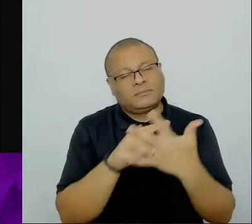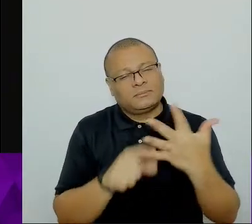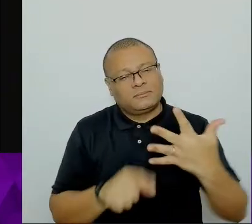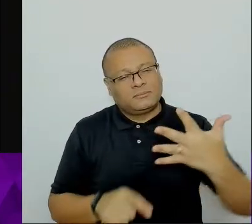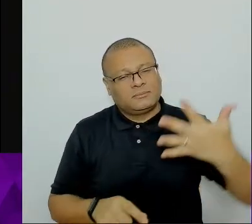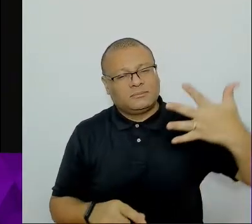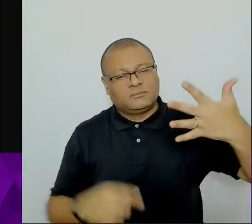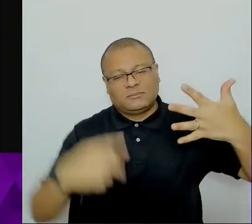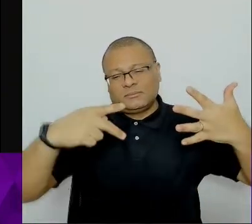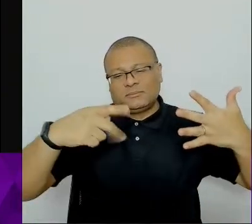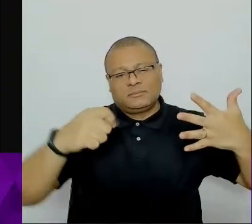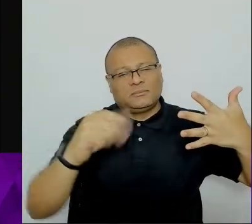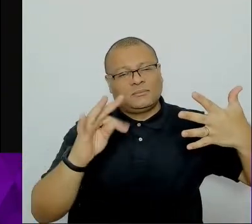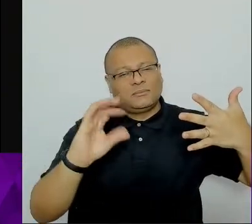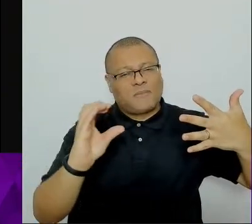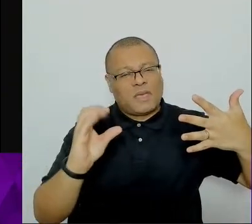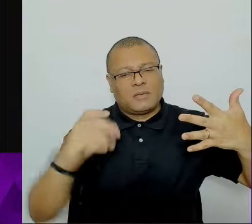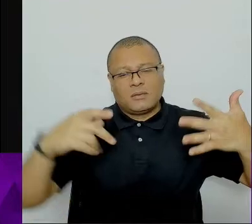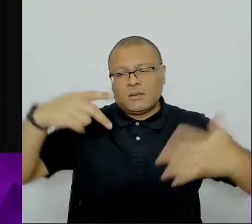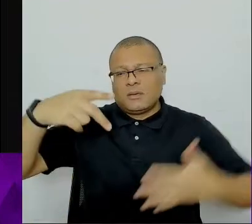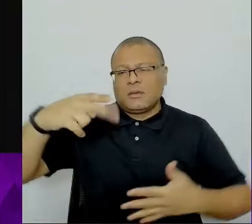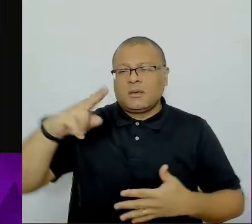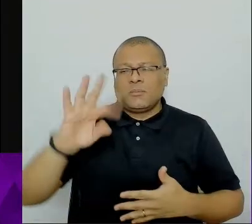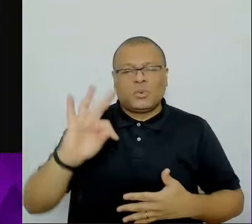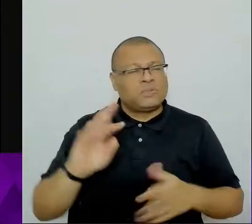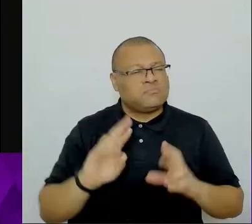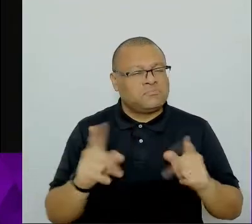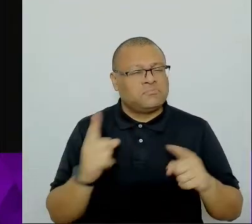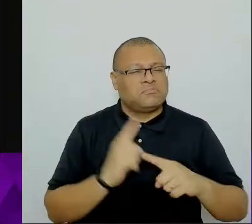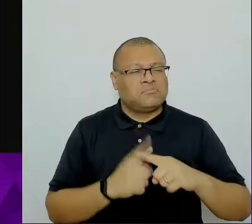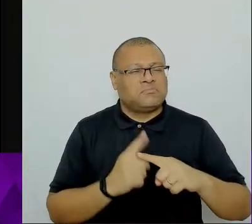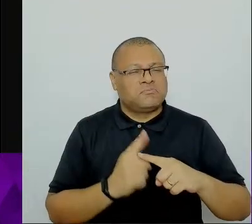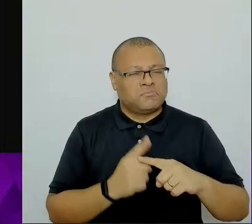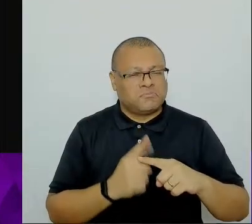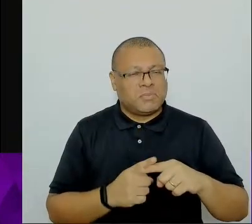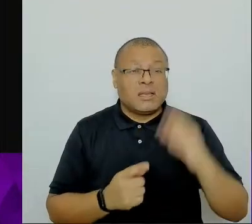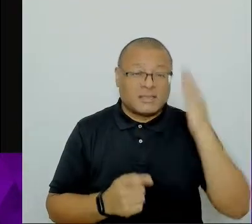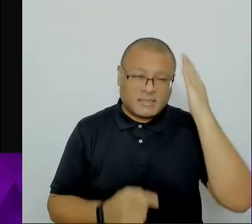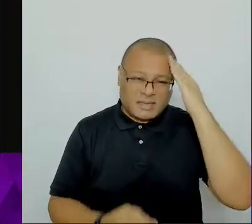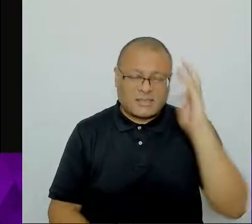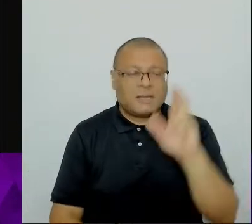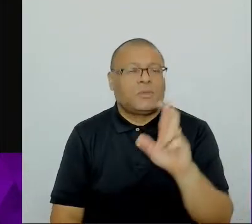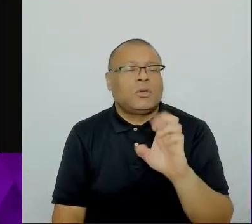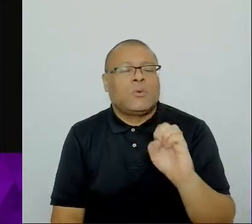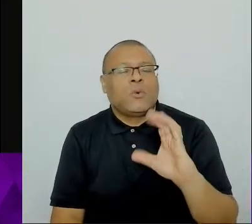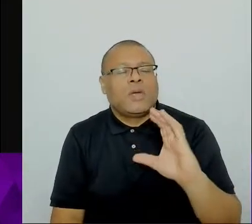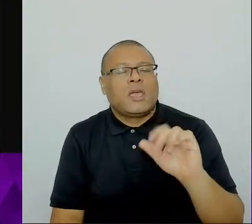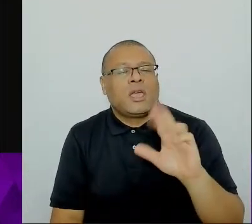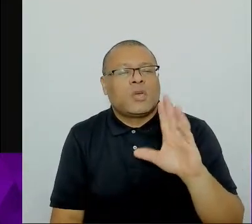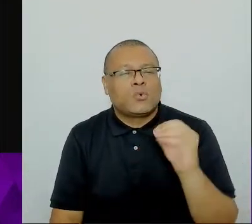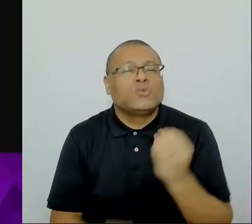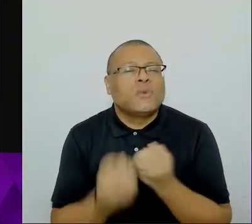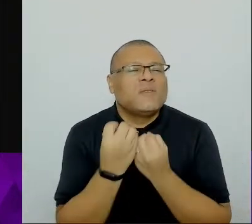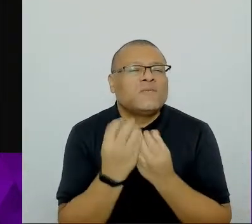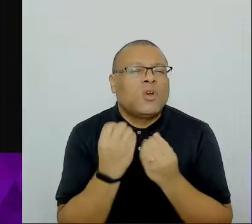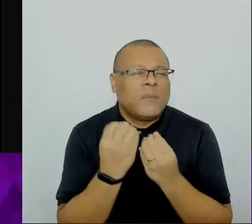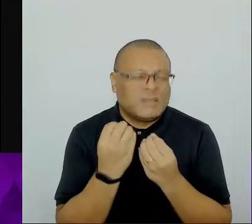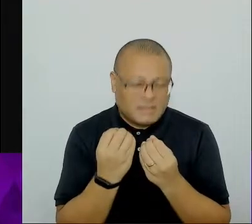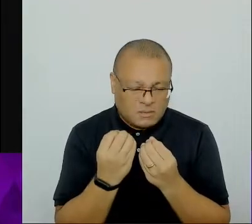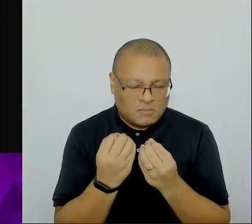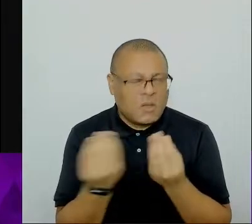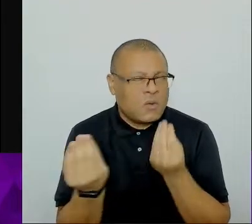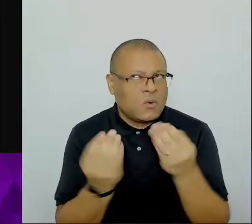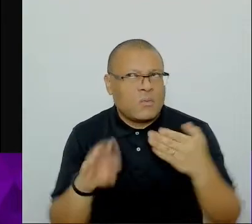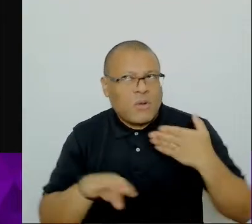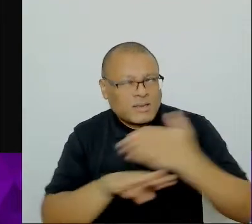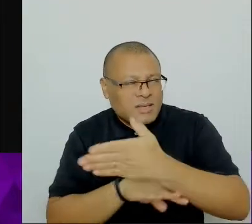patch para o put, tá bom? Tá, a gente já sabe o que é um recurso, a gente já sabe como é que a gente acessa esses recursos, através de qual ação, mas